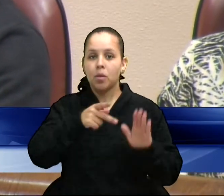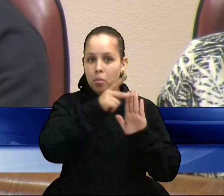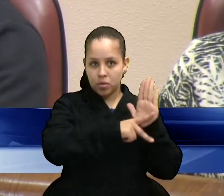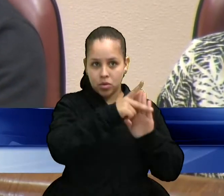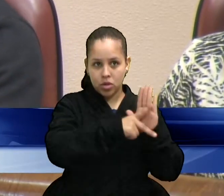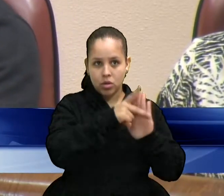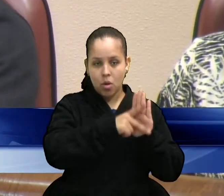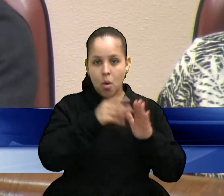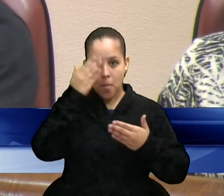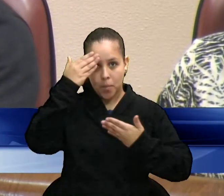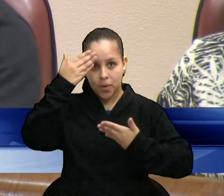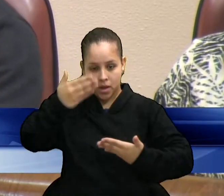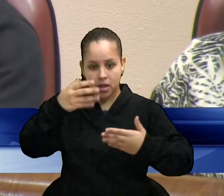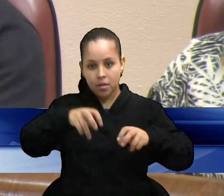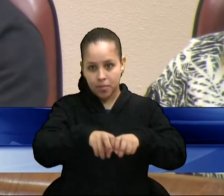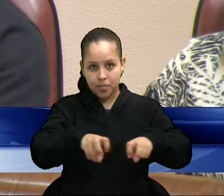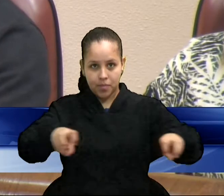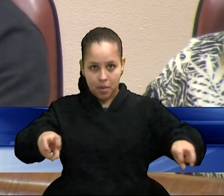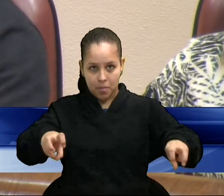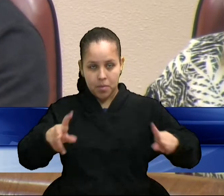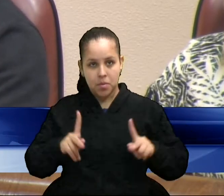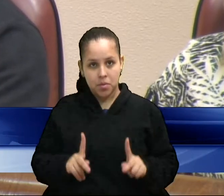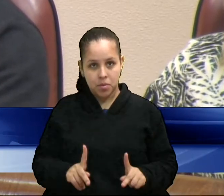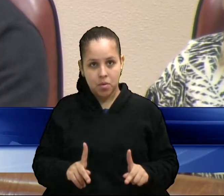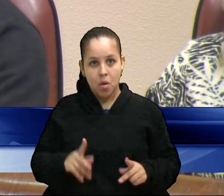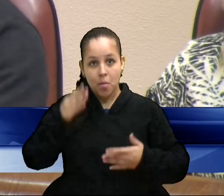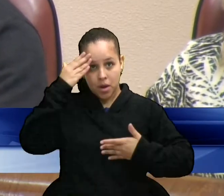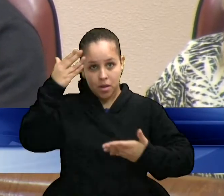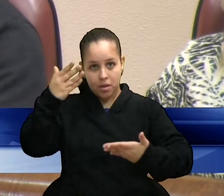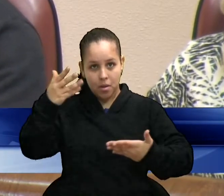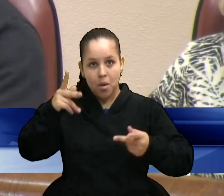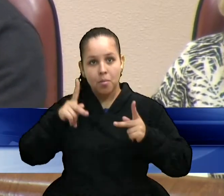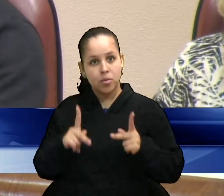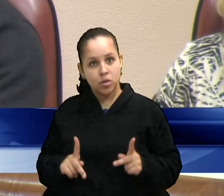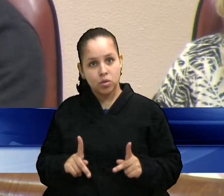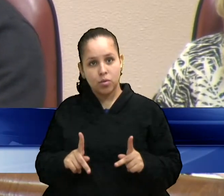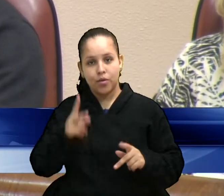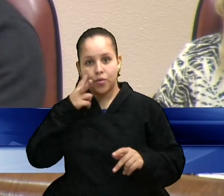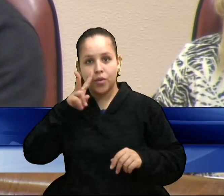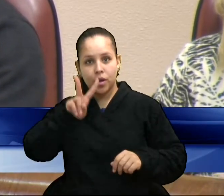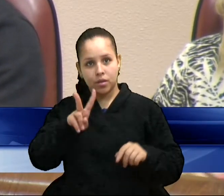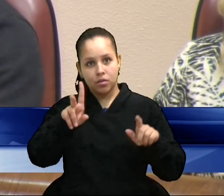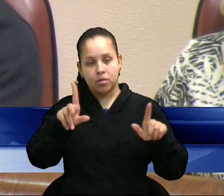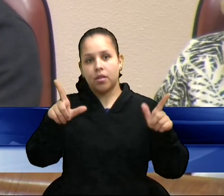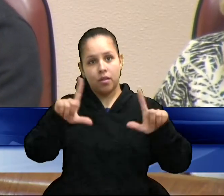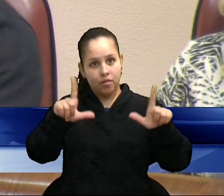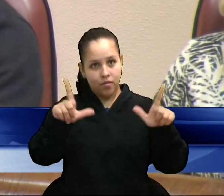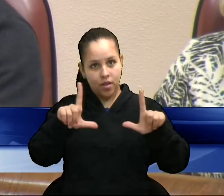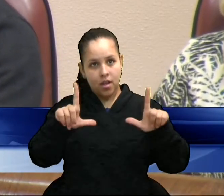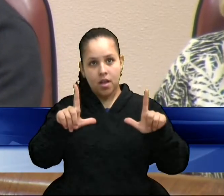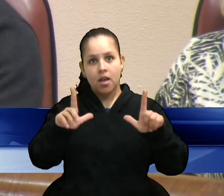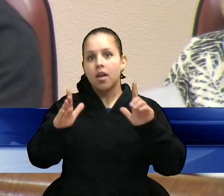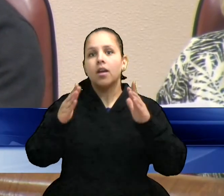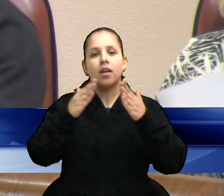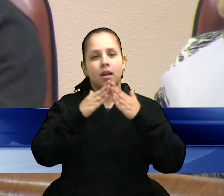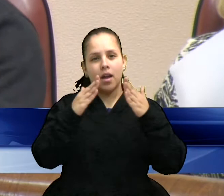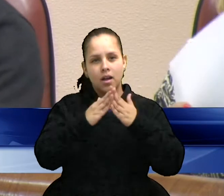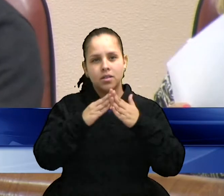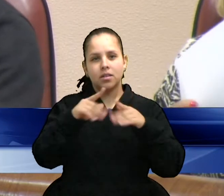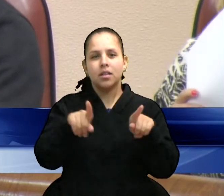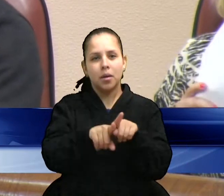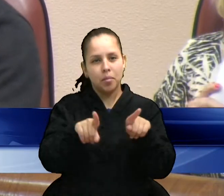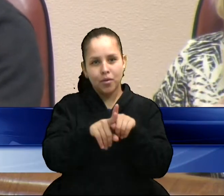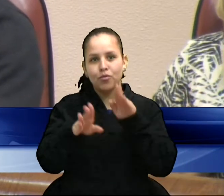aqui. Quero agradecer as pessoas que estão em casa, estão assistindo pela TV Câmara e também no Facebook da Câmara.